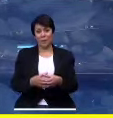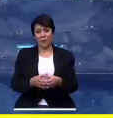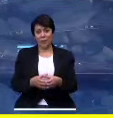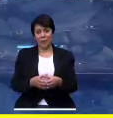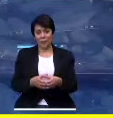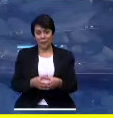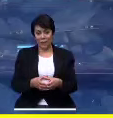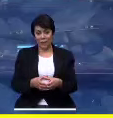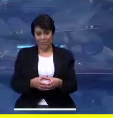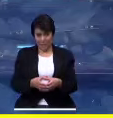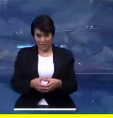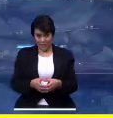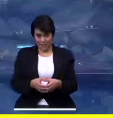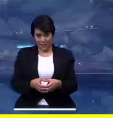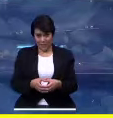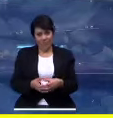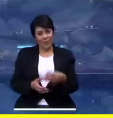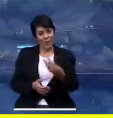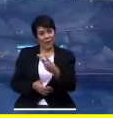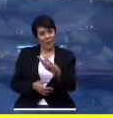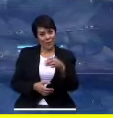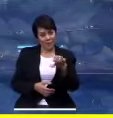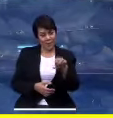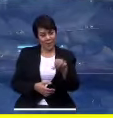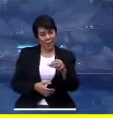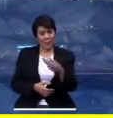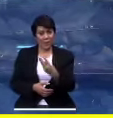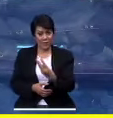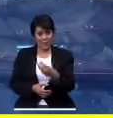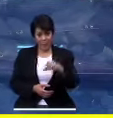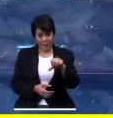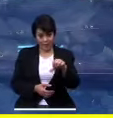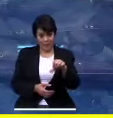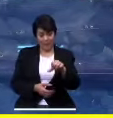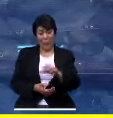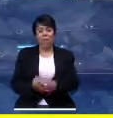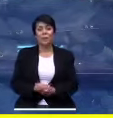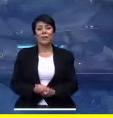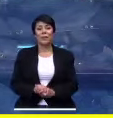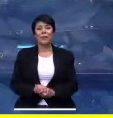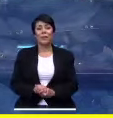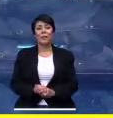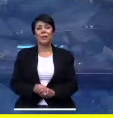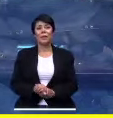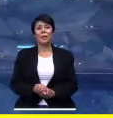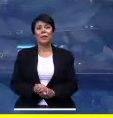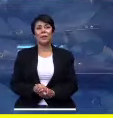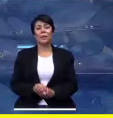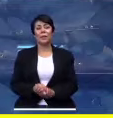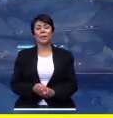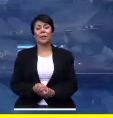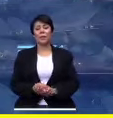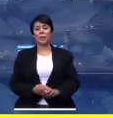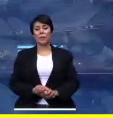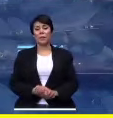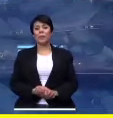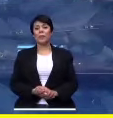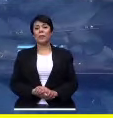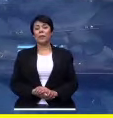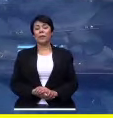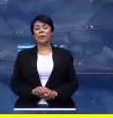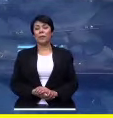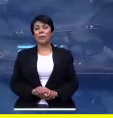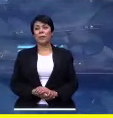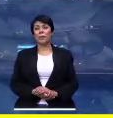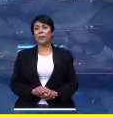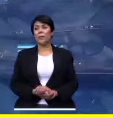número. Laranja, número 39. Bola laranja, laranja, número 39. Concurso 1504 da